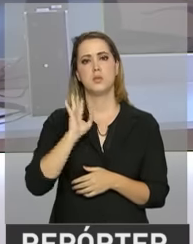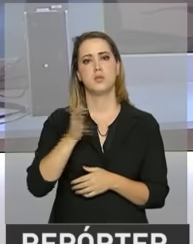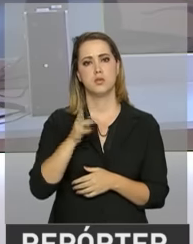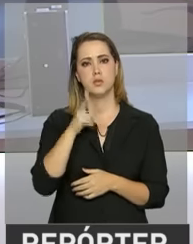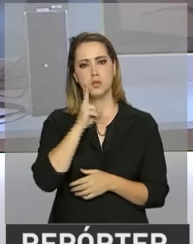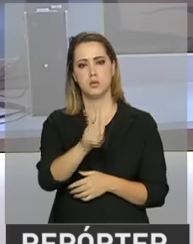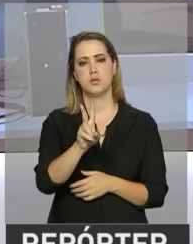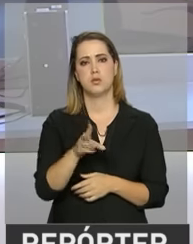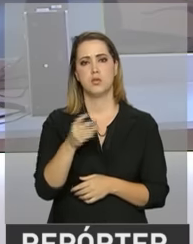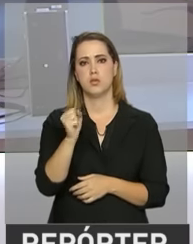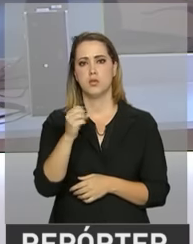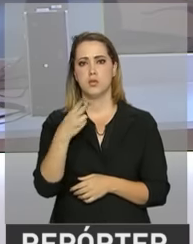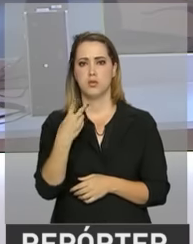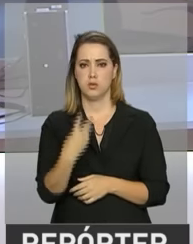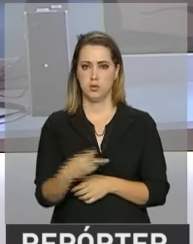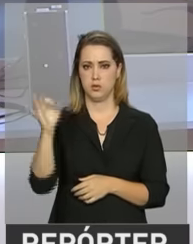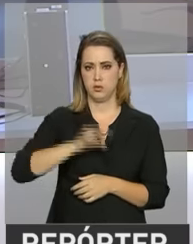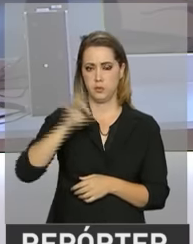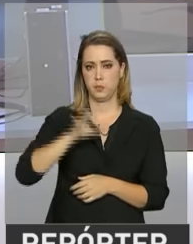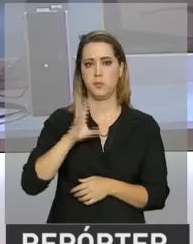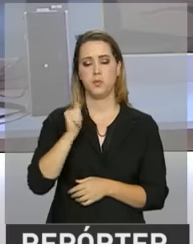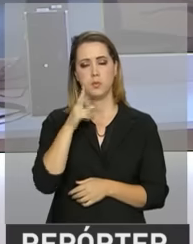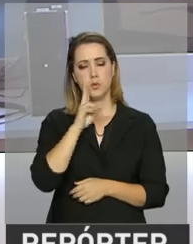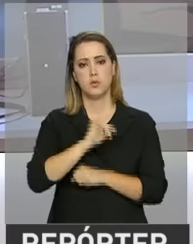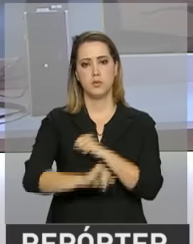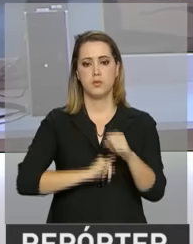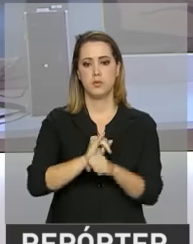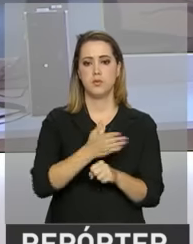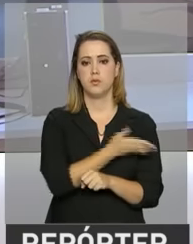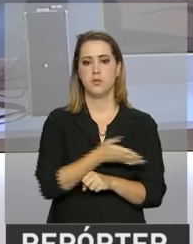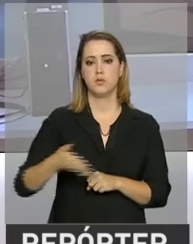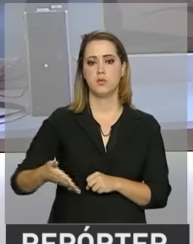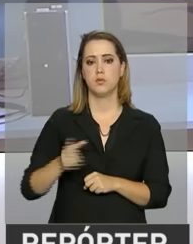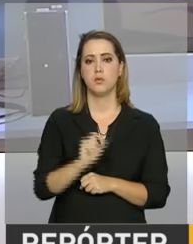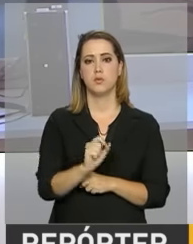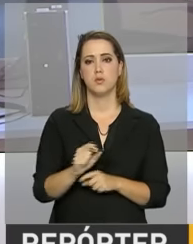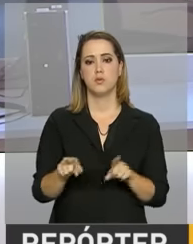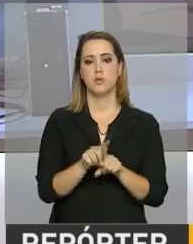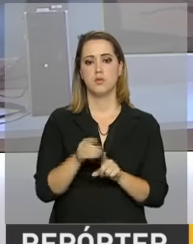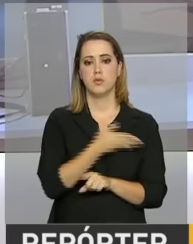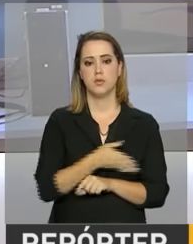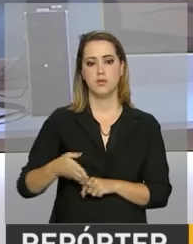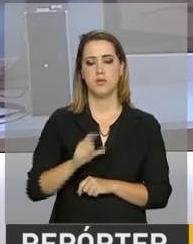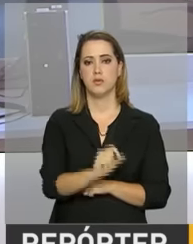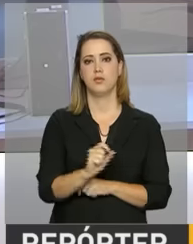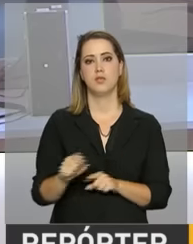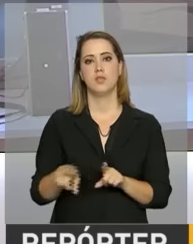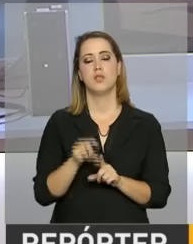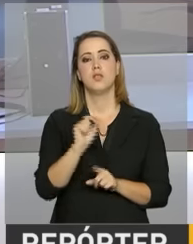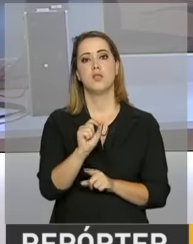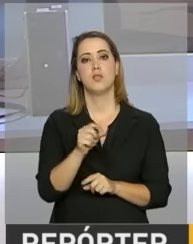conferidos por 83% dos Estudantes pela internet endereço é esse que aparece aqui na sua tela não apareceu vai aparecer aqui